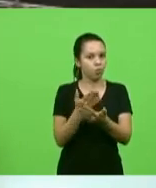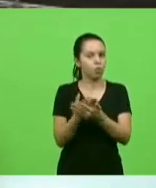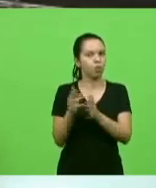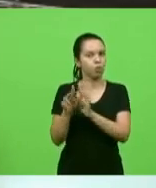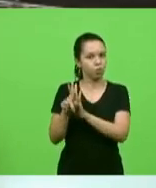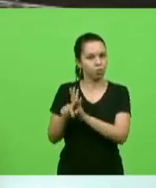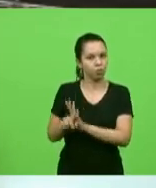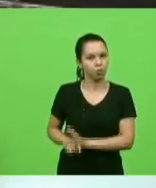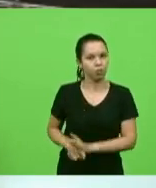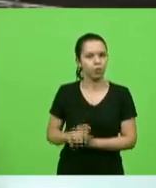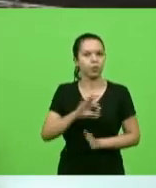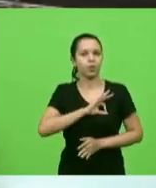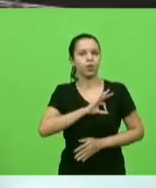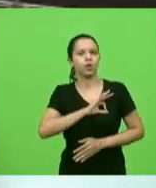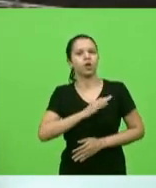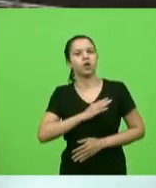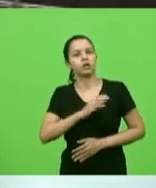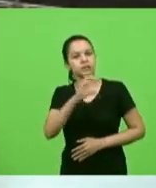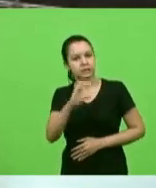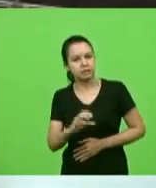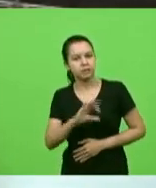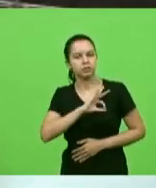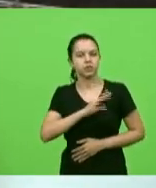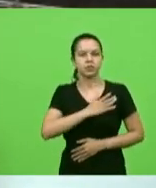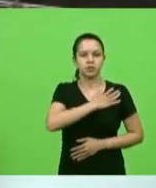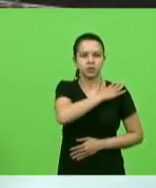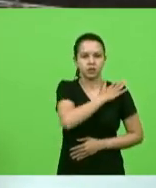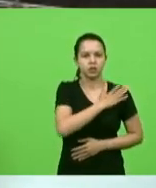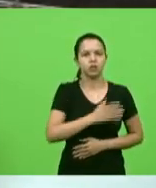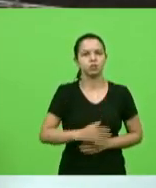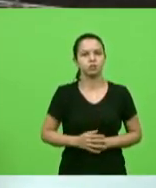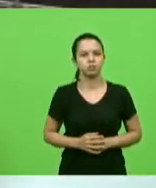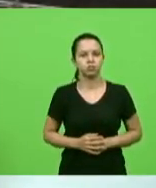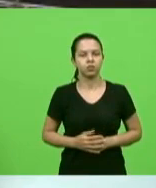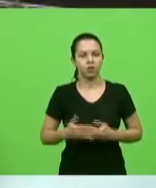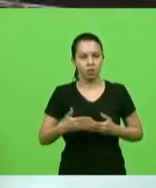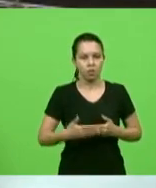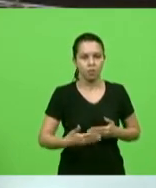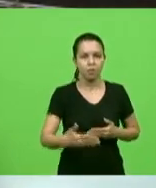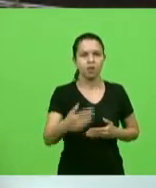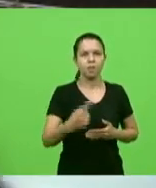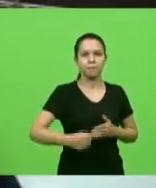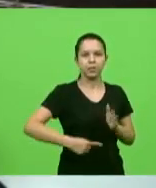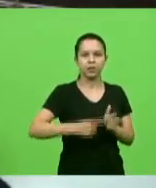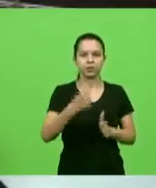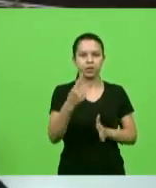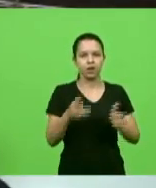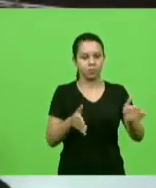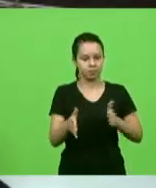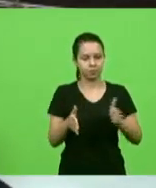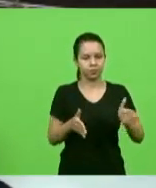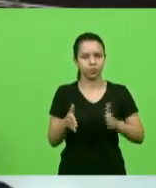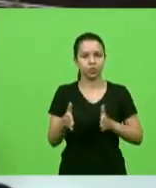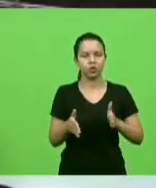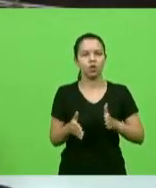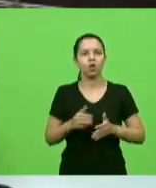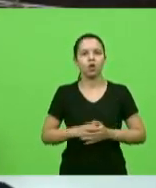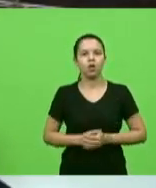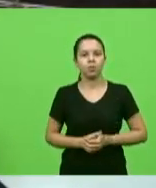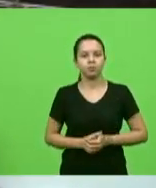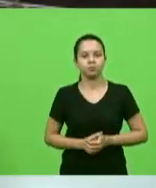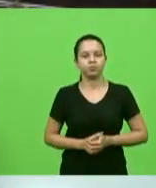Civil a polícia militar desencadeava a primeira fase da operação oxigênio